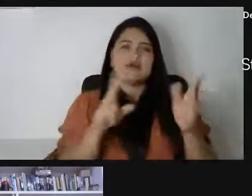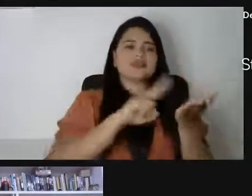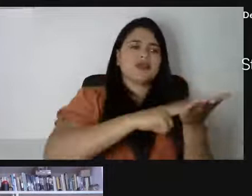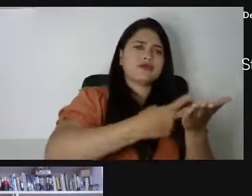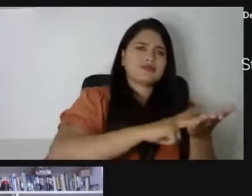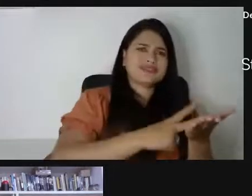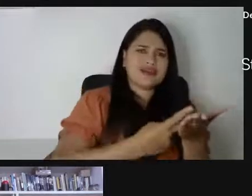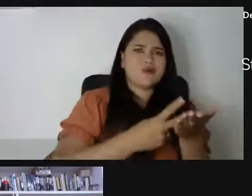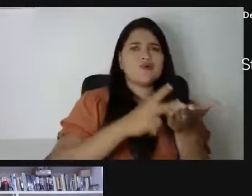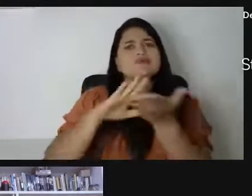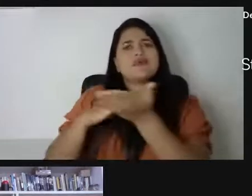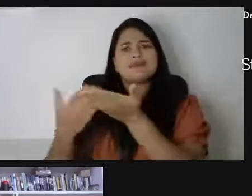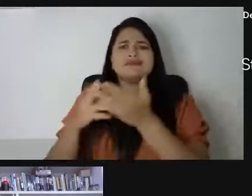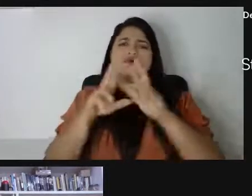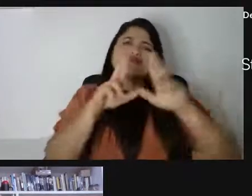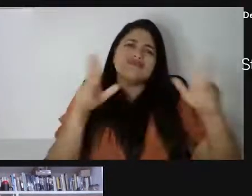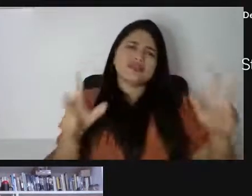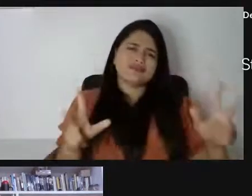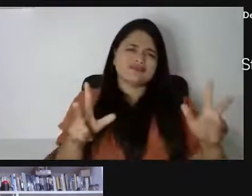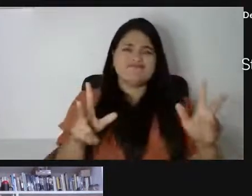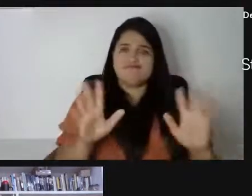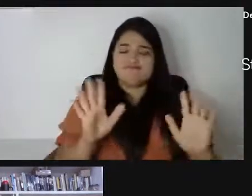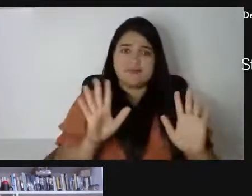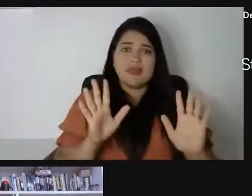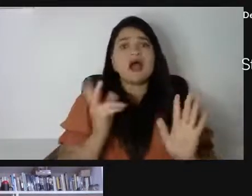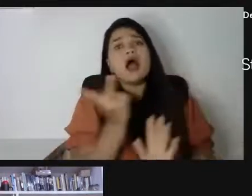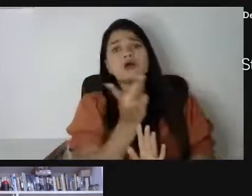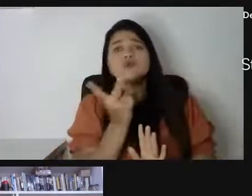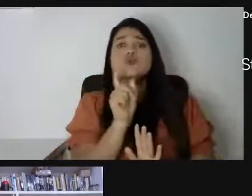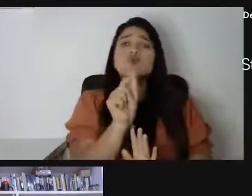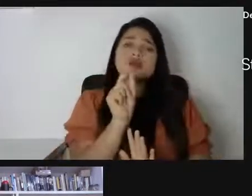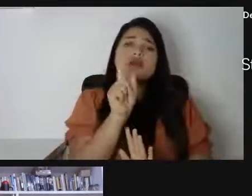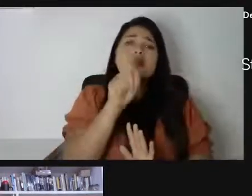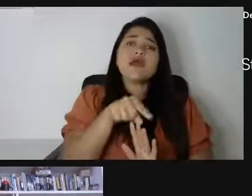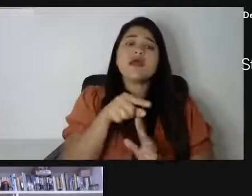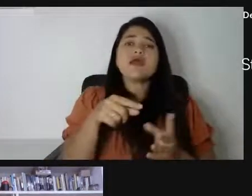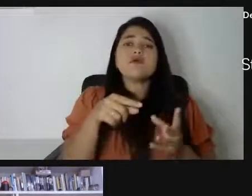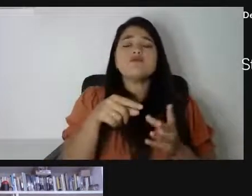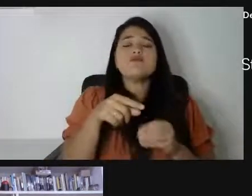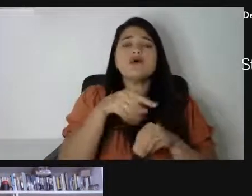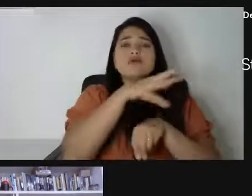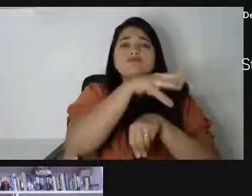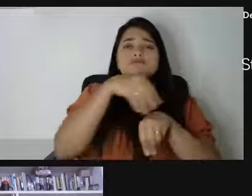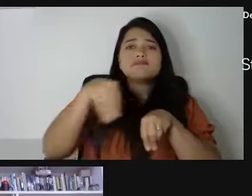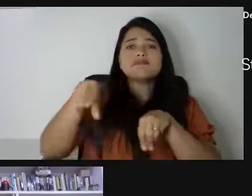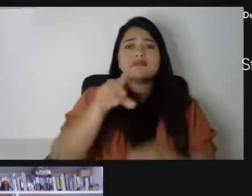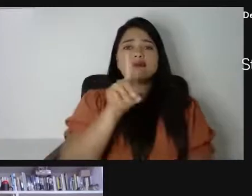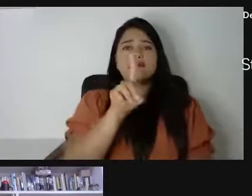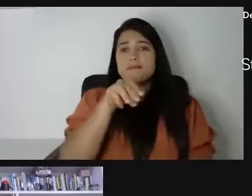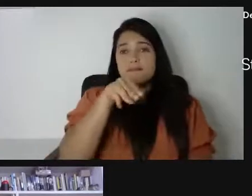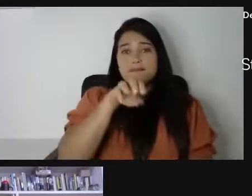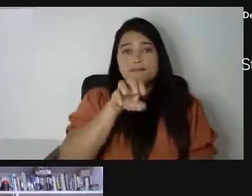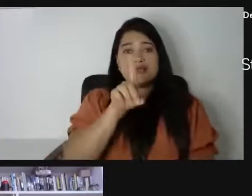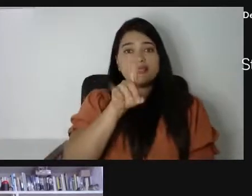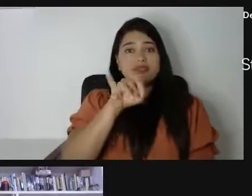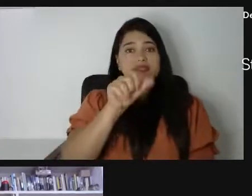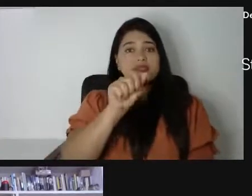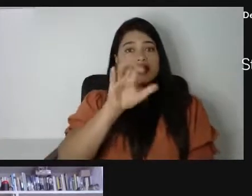são mediações discursivas, linguísticas. A diferença é como, e aí a gente vai pensar